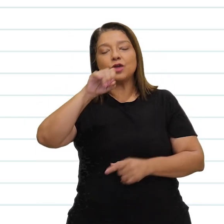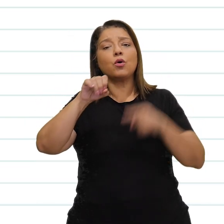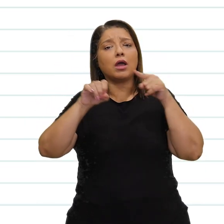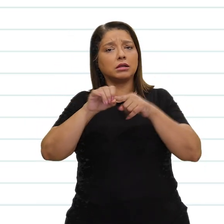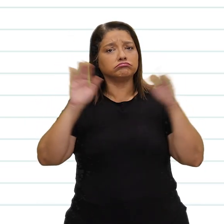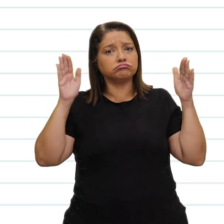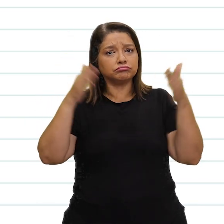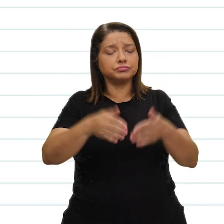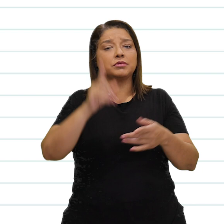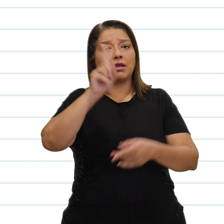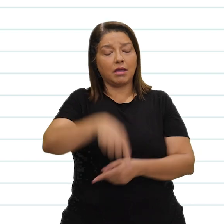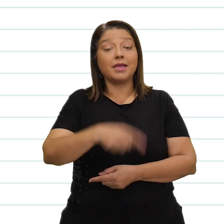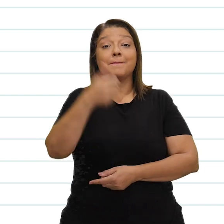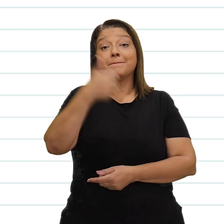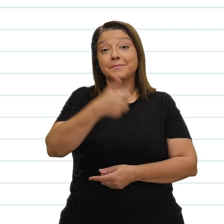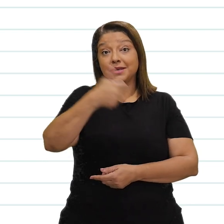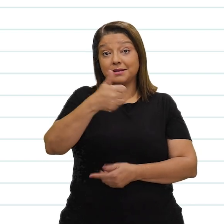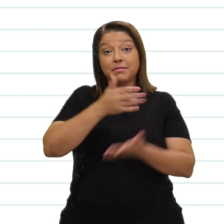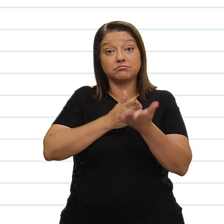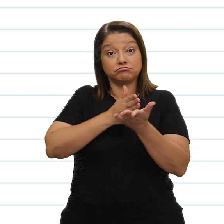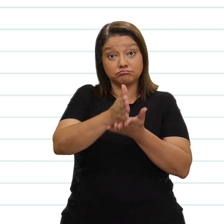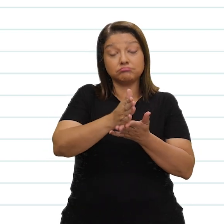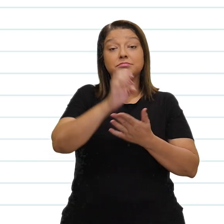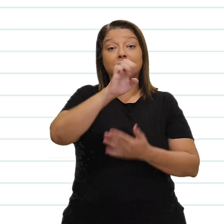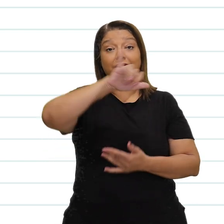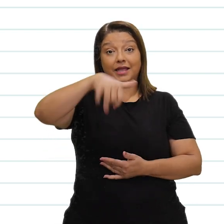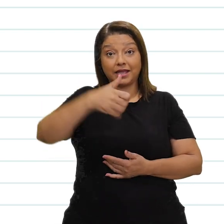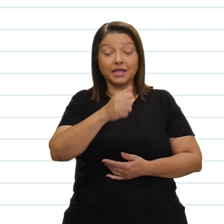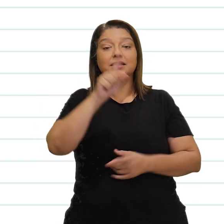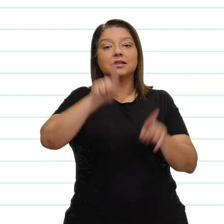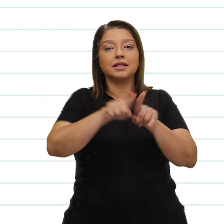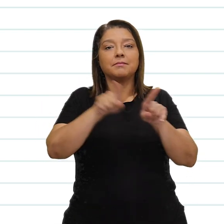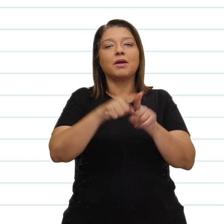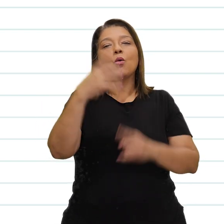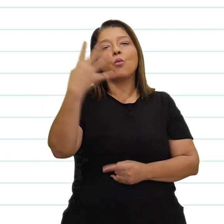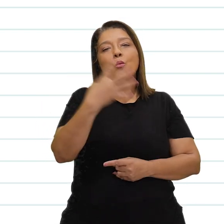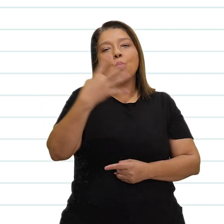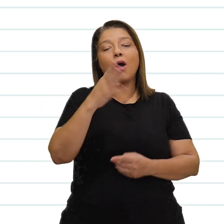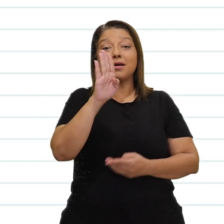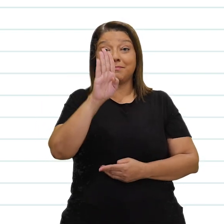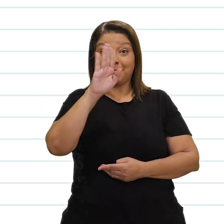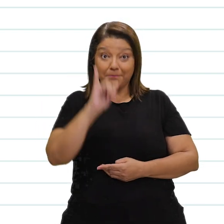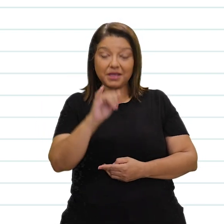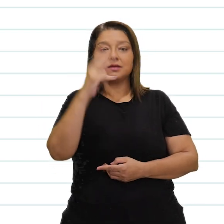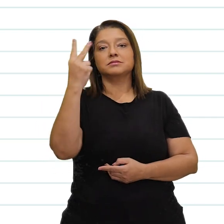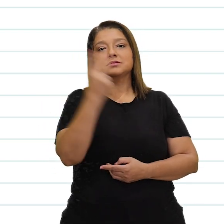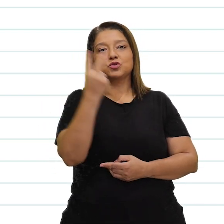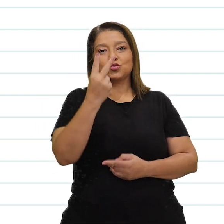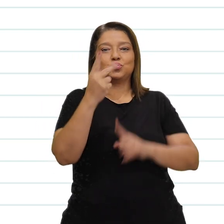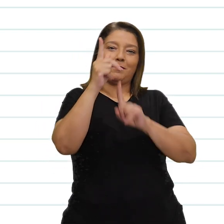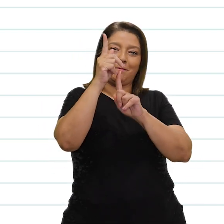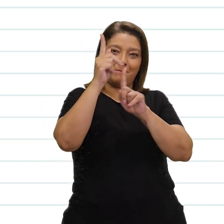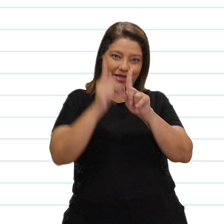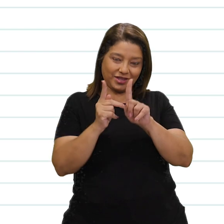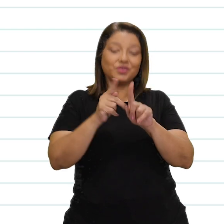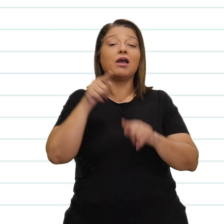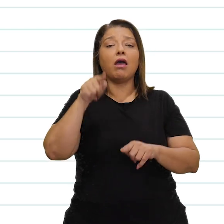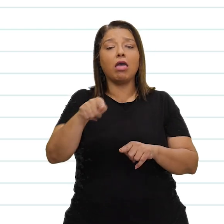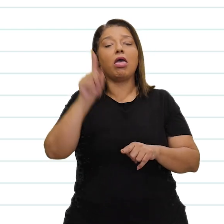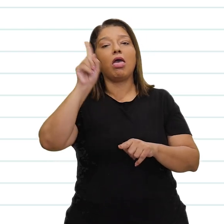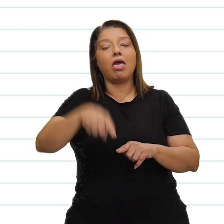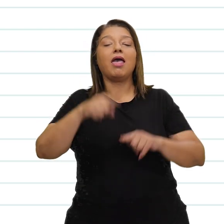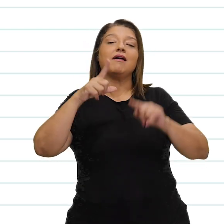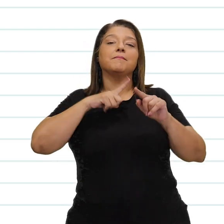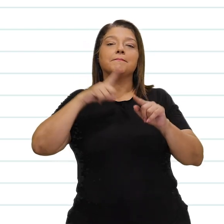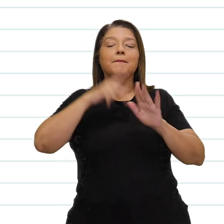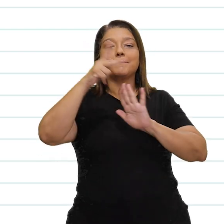o primeiro segmento da EJA, quarto bimestre do segundo período. Ele compõe o projeto de avaliação